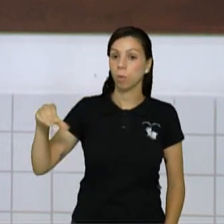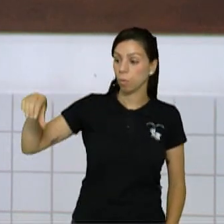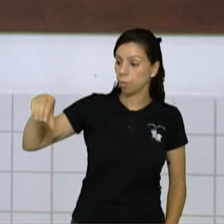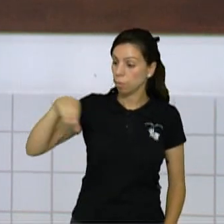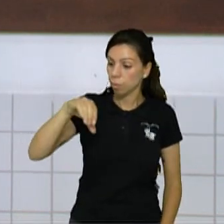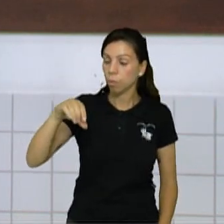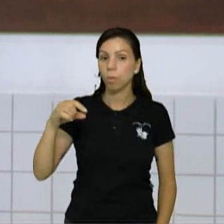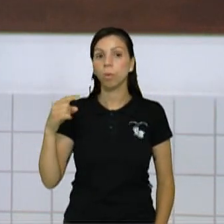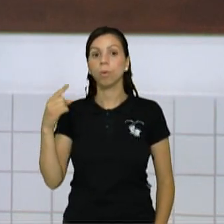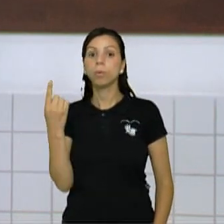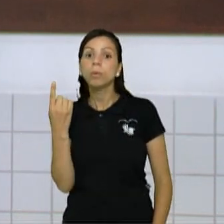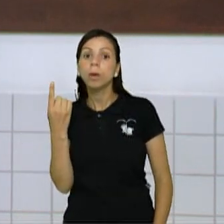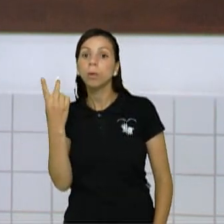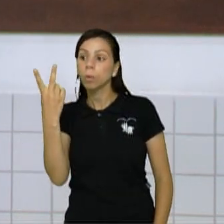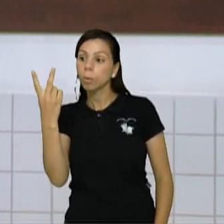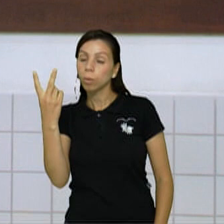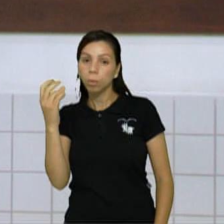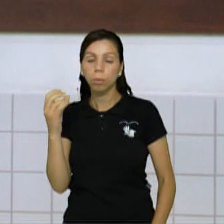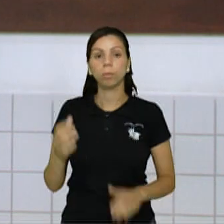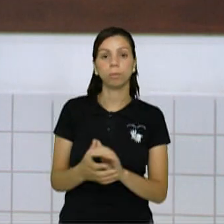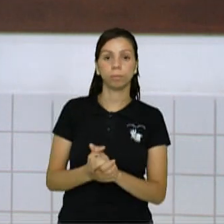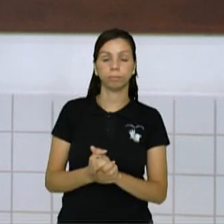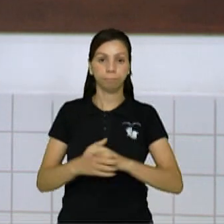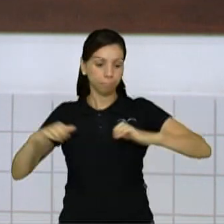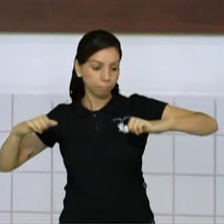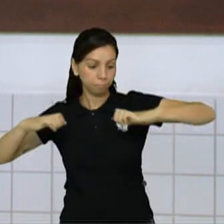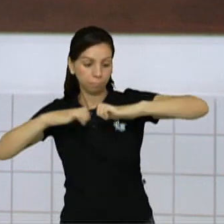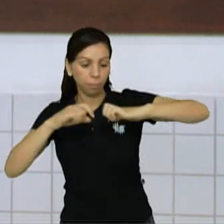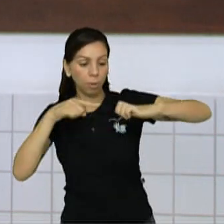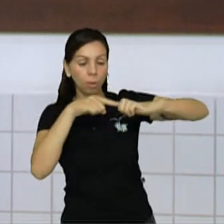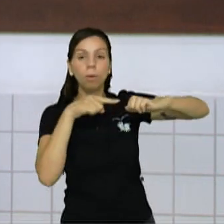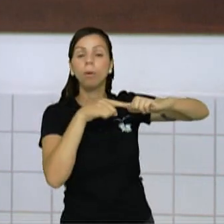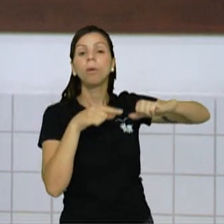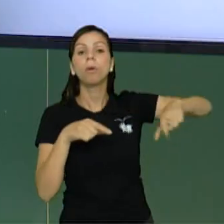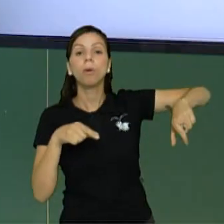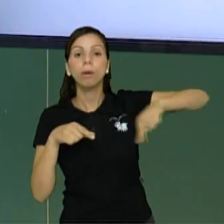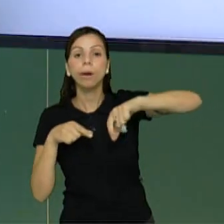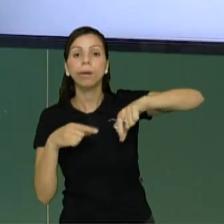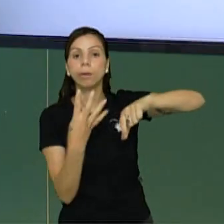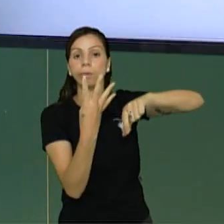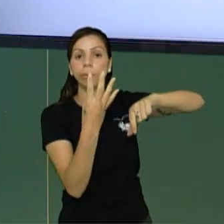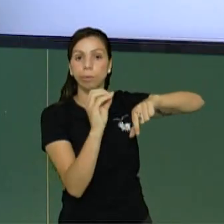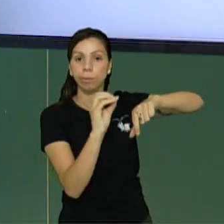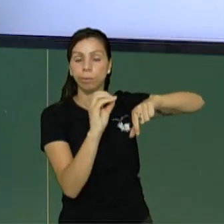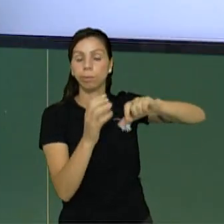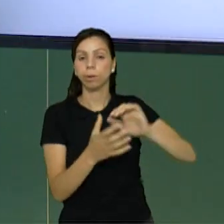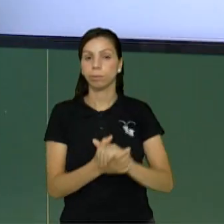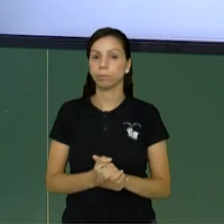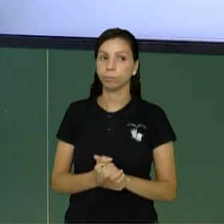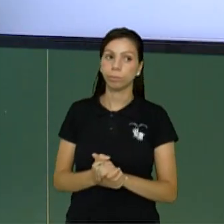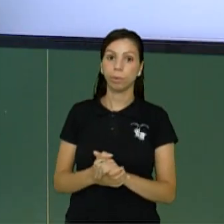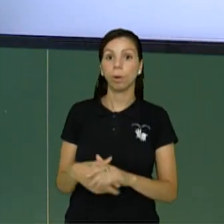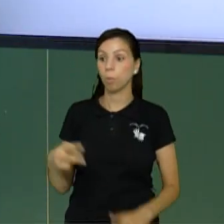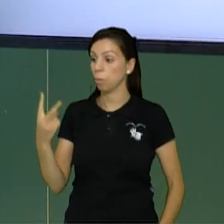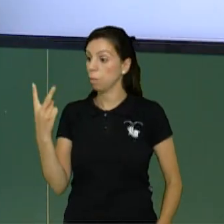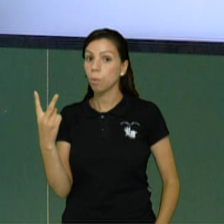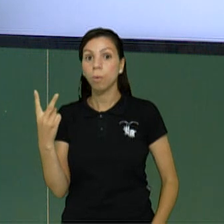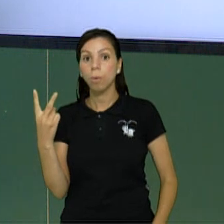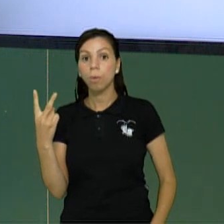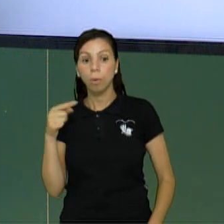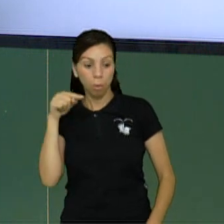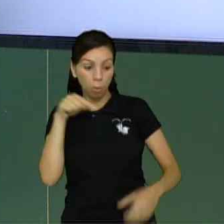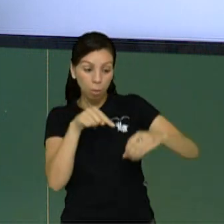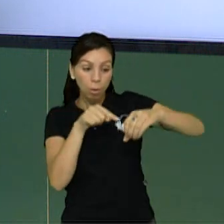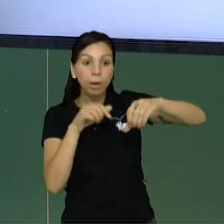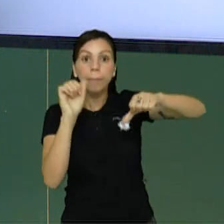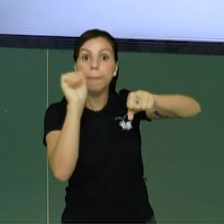kg, colidindo com um carrinho de massa M2 de 4 kg. Lembre-se, o 2 está parado, então, pessoal, a velocidade